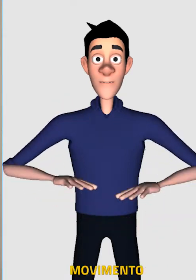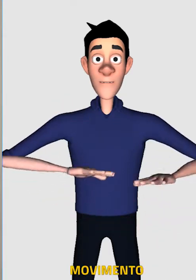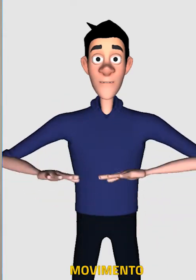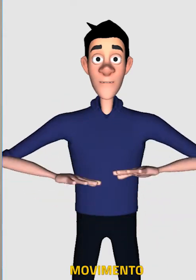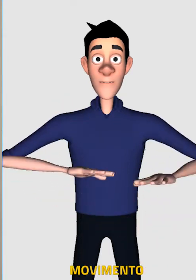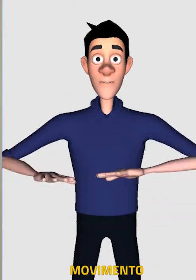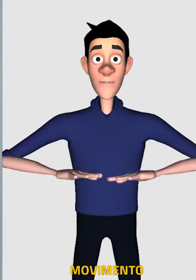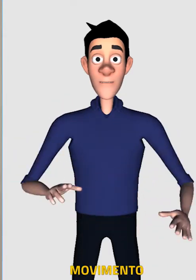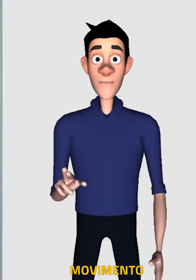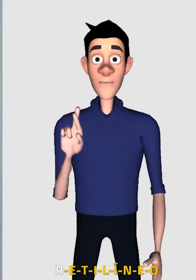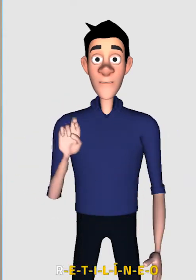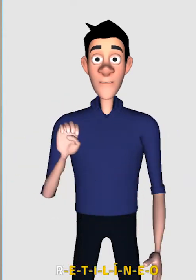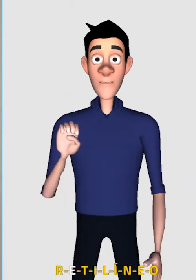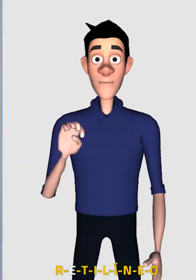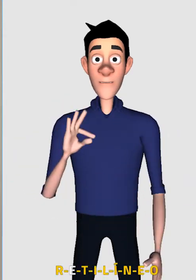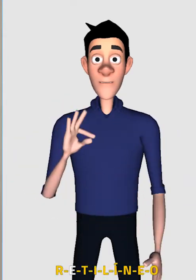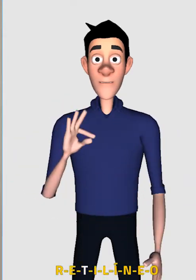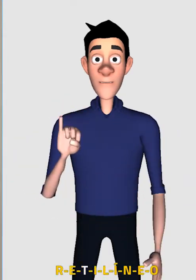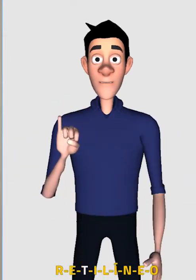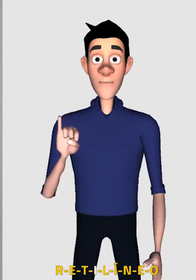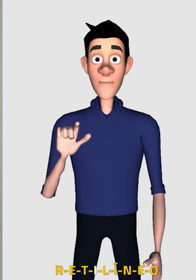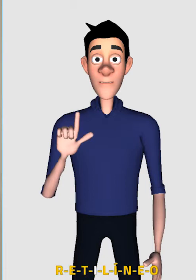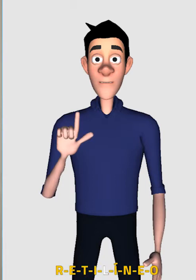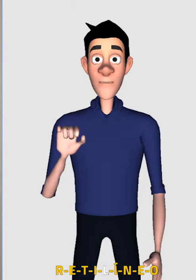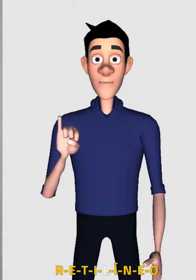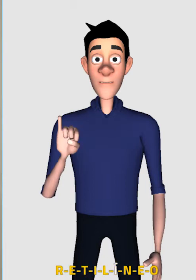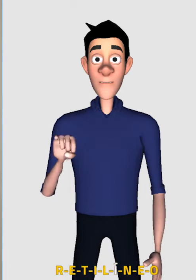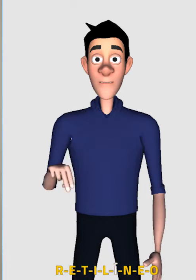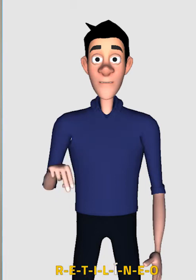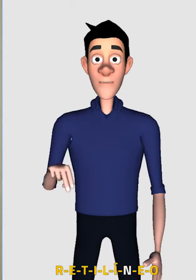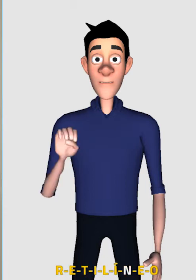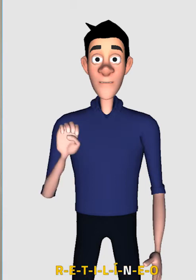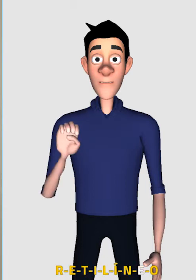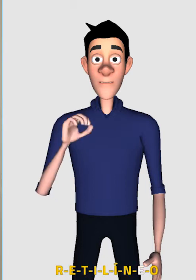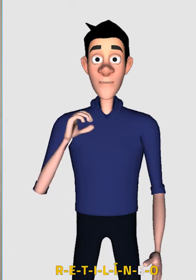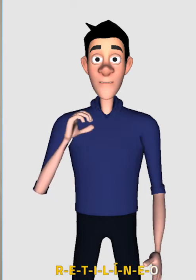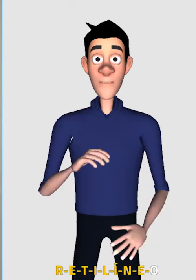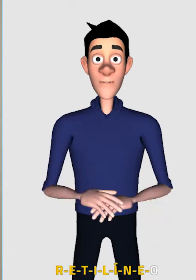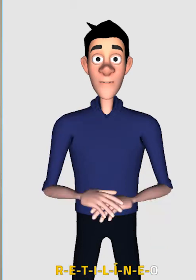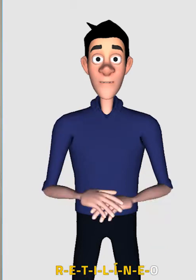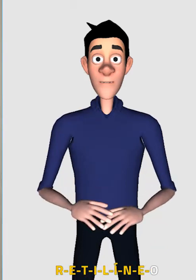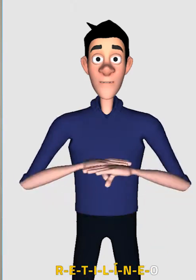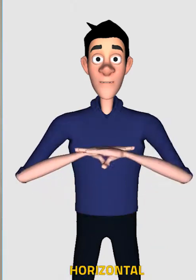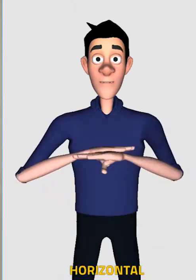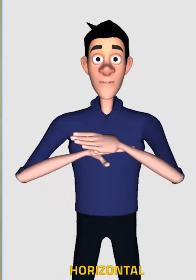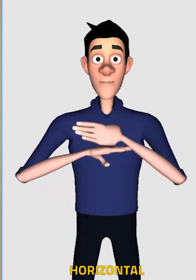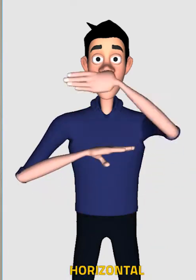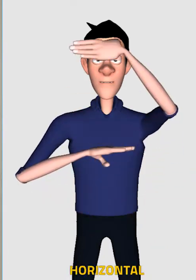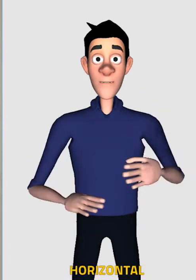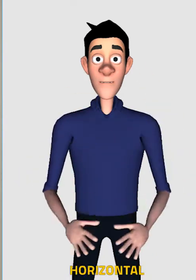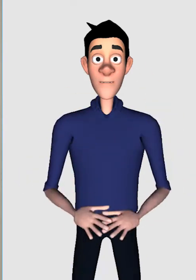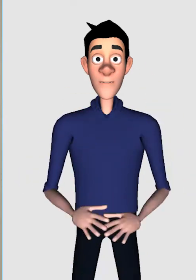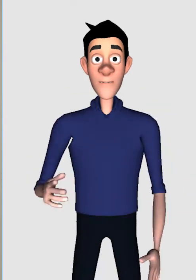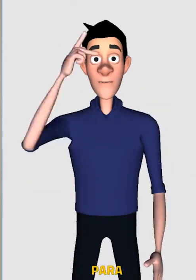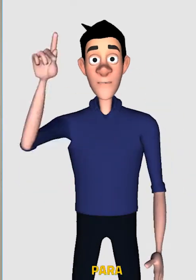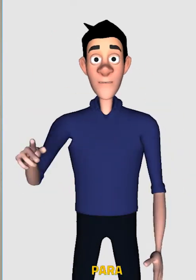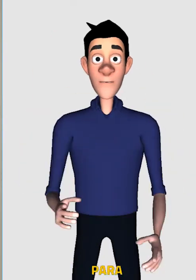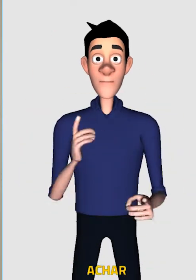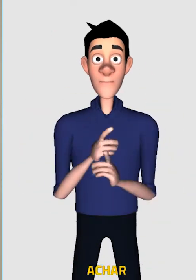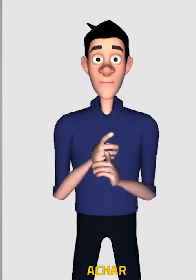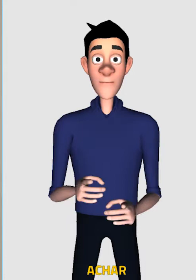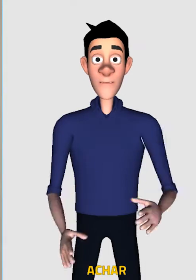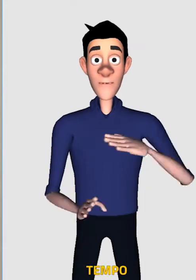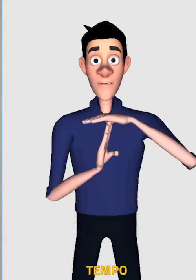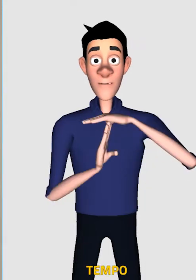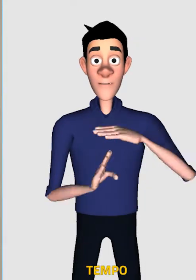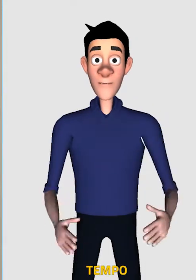Eu quero achar o tempo, né? Então, esse V0 cosseno de teto passa dividindo. Então, fica X